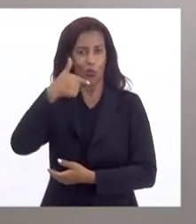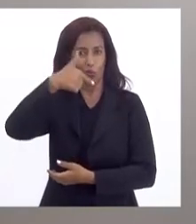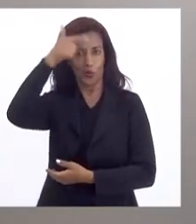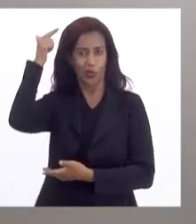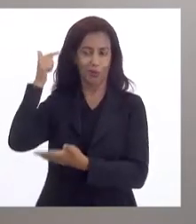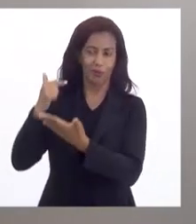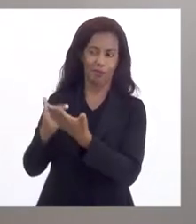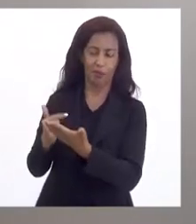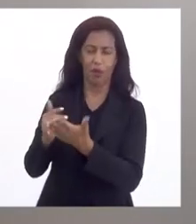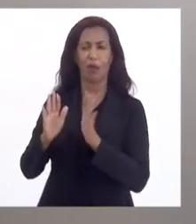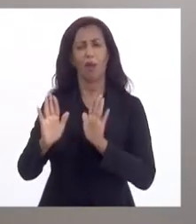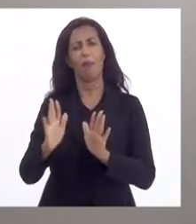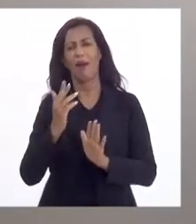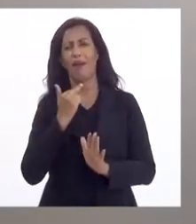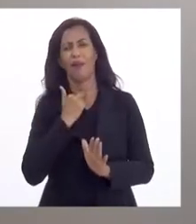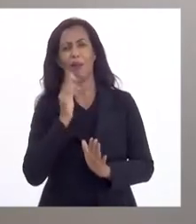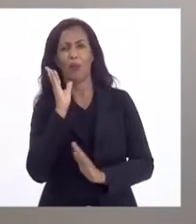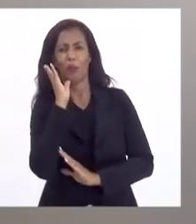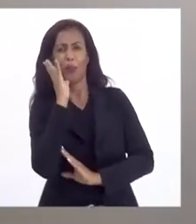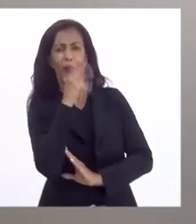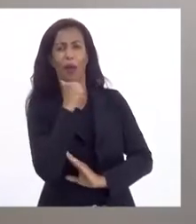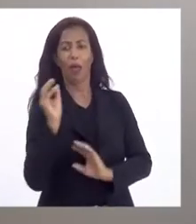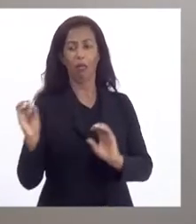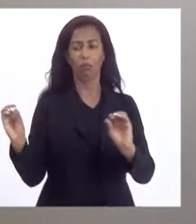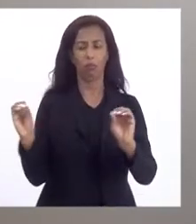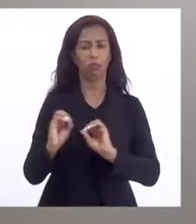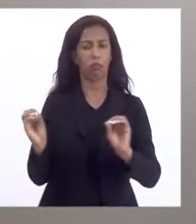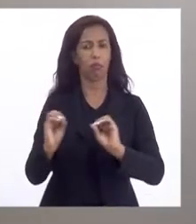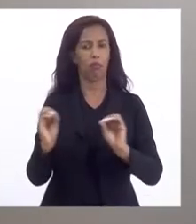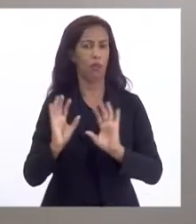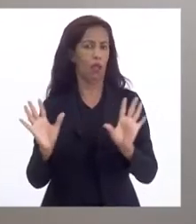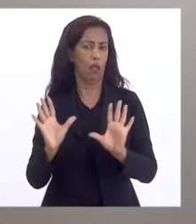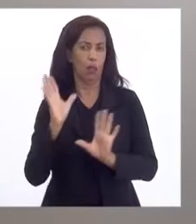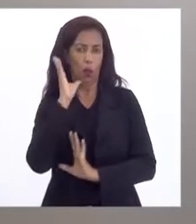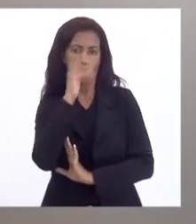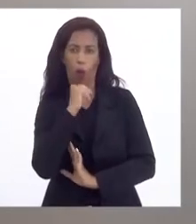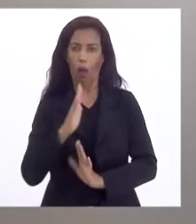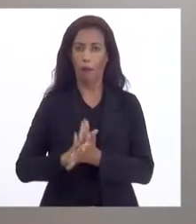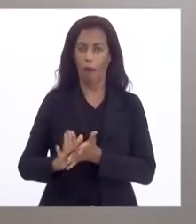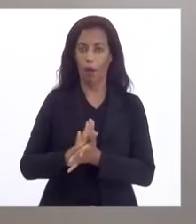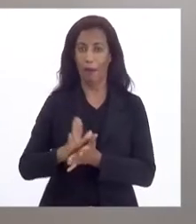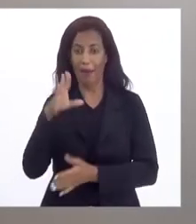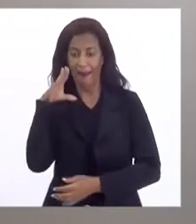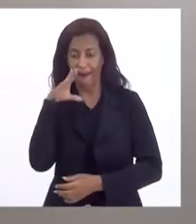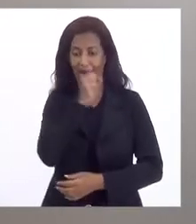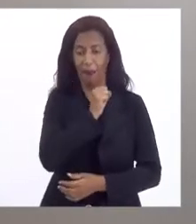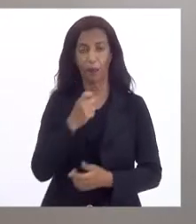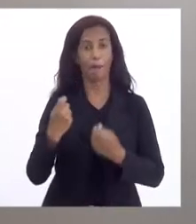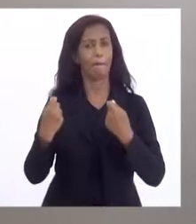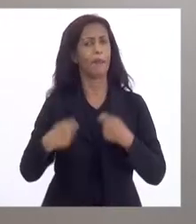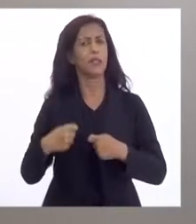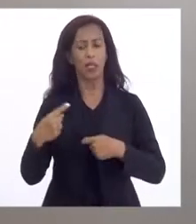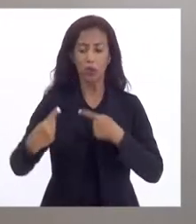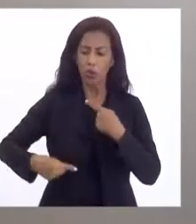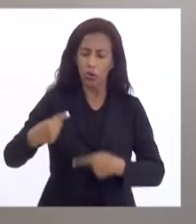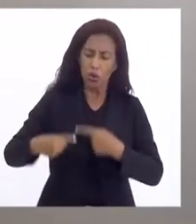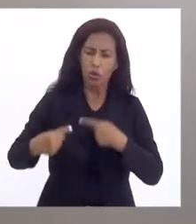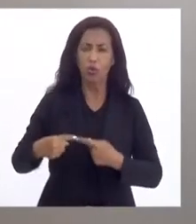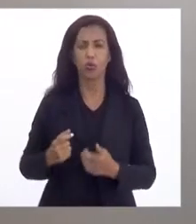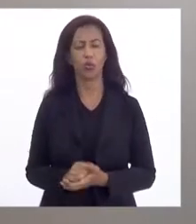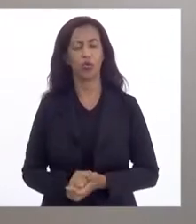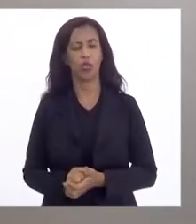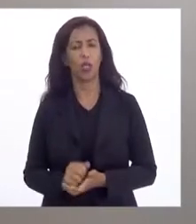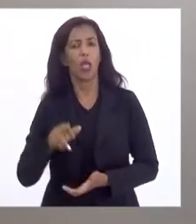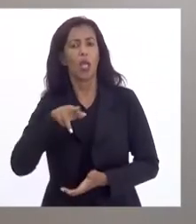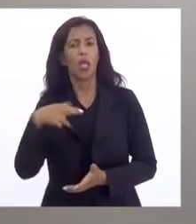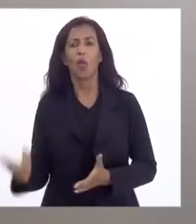para protelar. Claro que ninguém está protelando nada aqui. O mais rápido possível, discutir. E não vai ser...